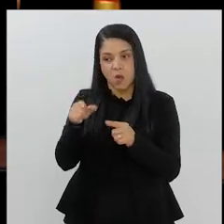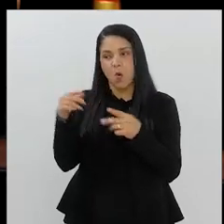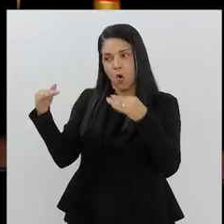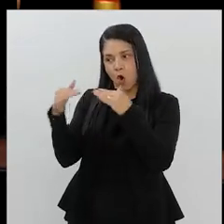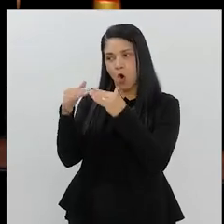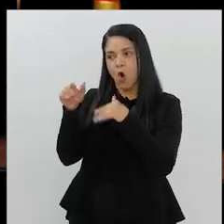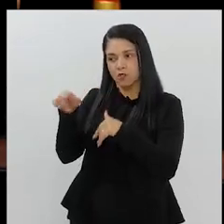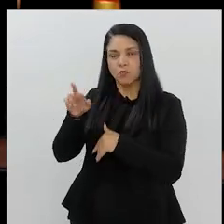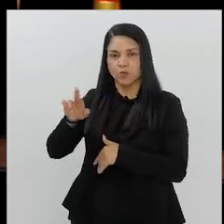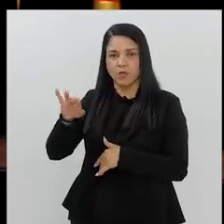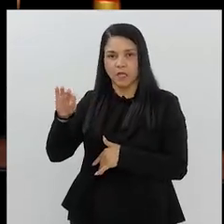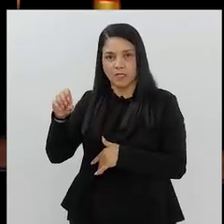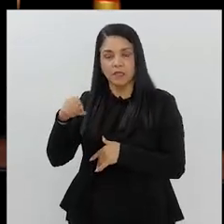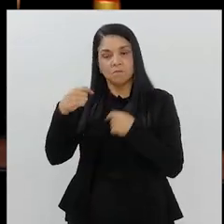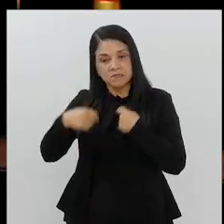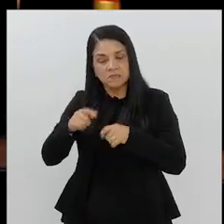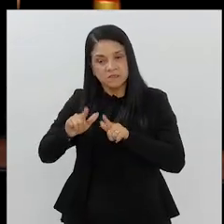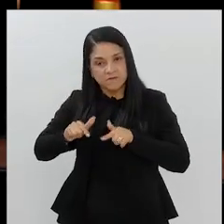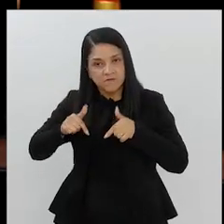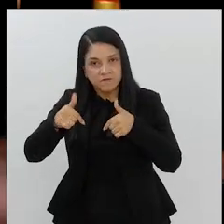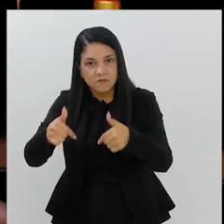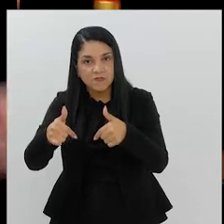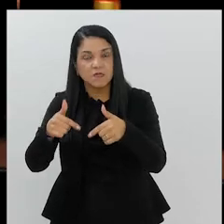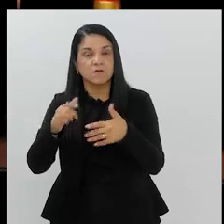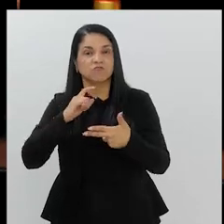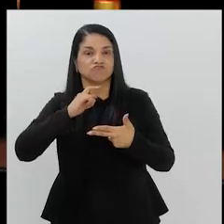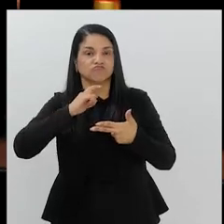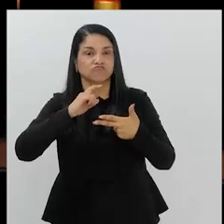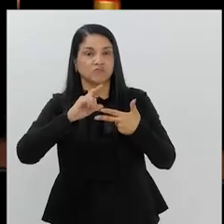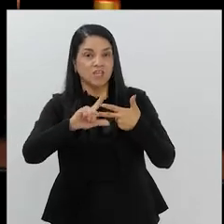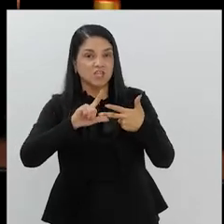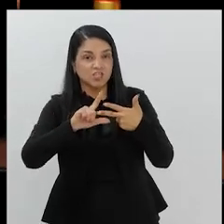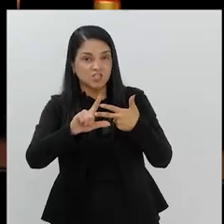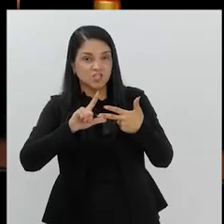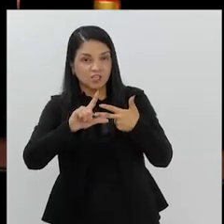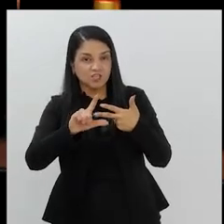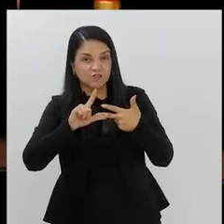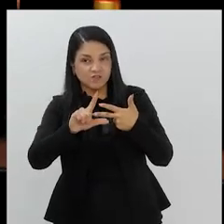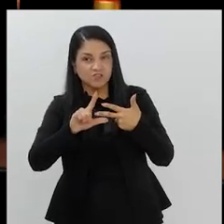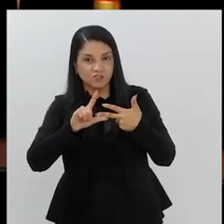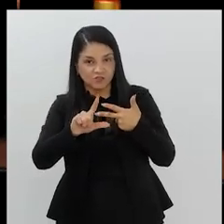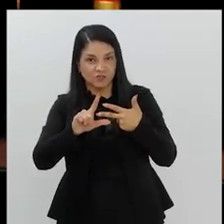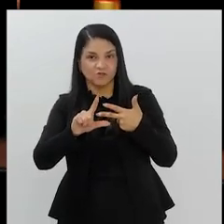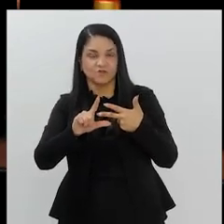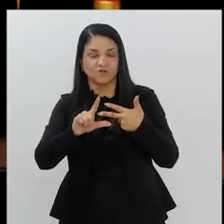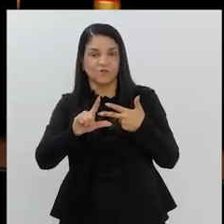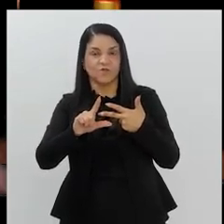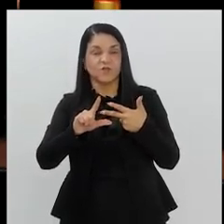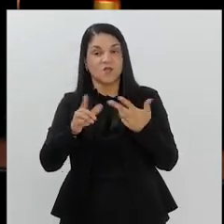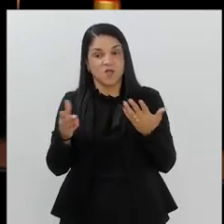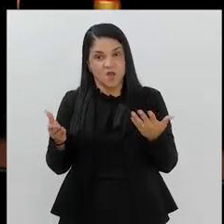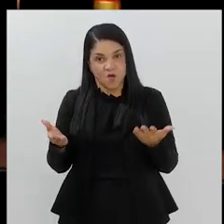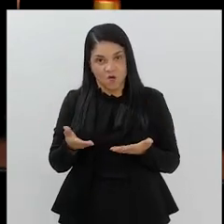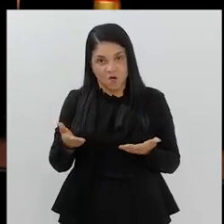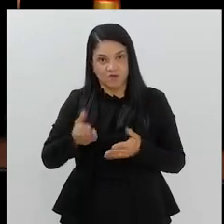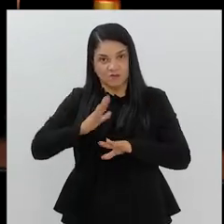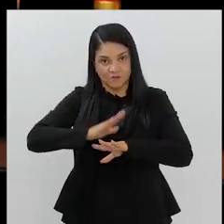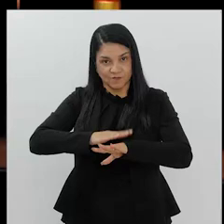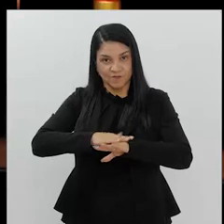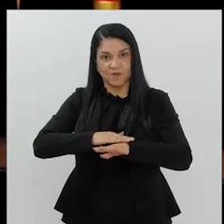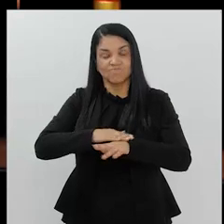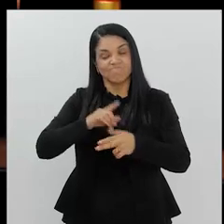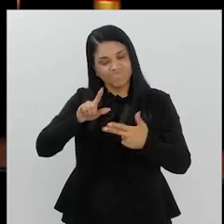eh uma medida que Deva ser enfrentada através do Legislativo ou do Legislativo punitivista mas acho que neste